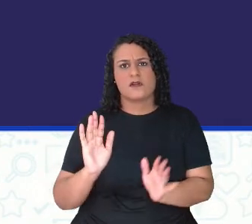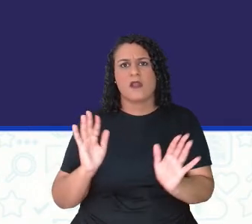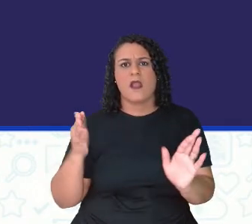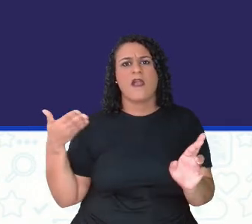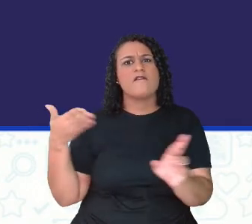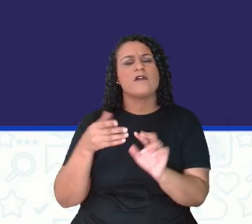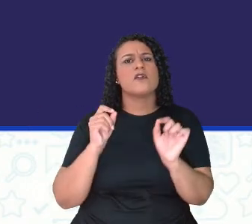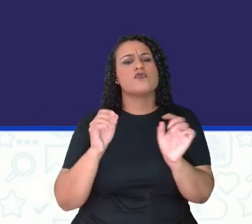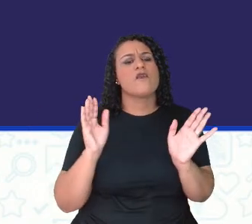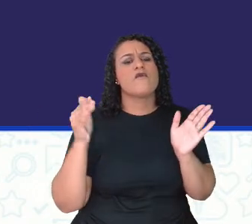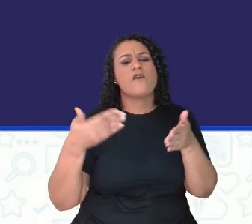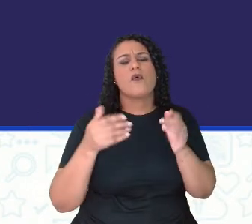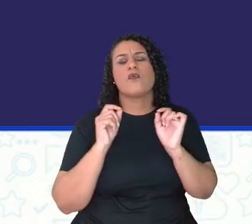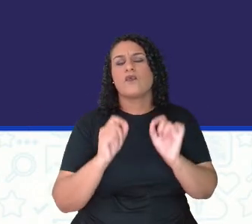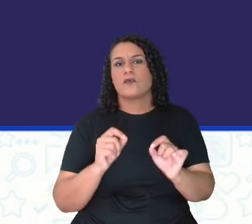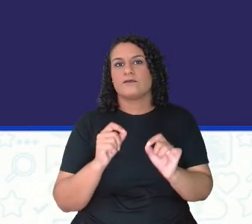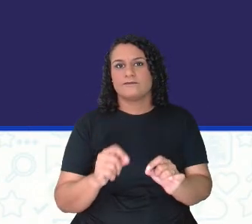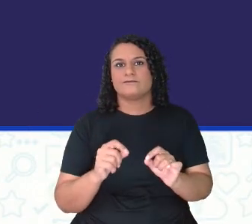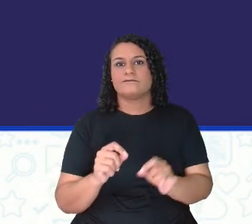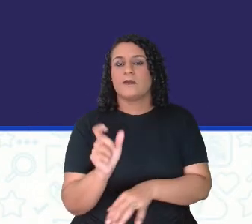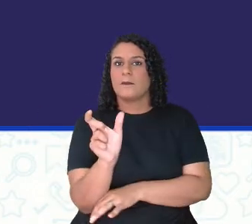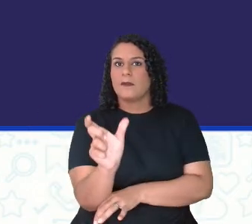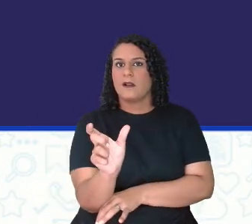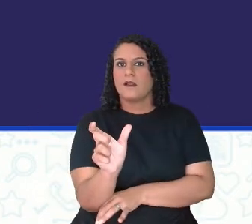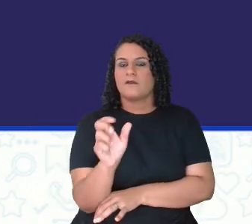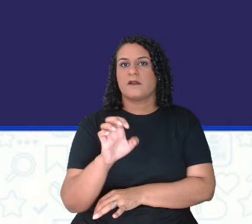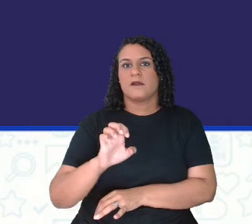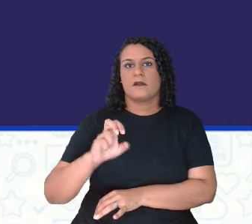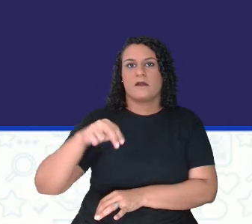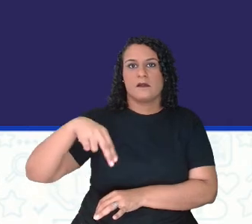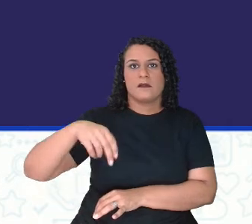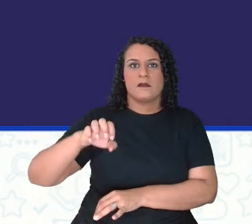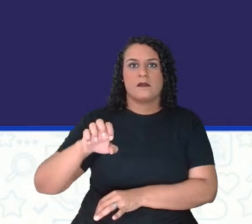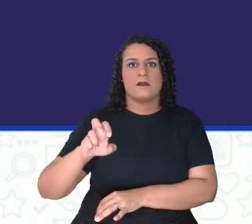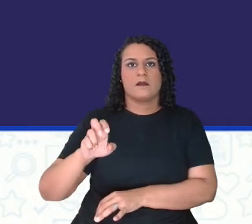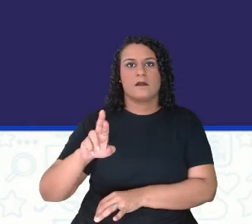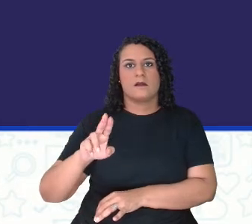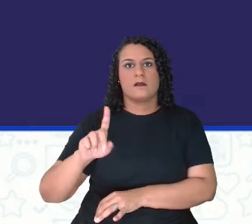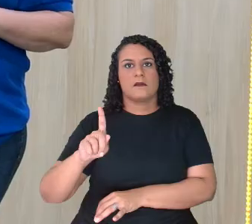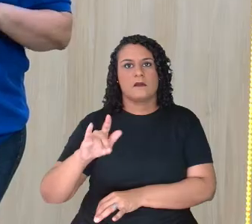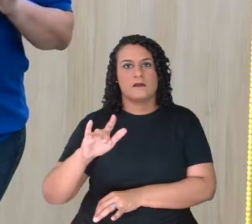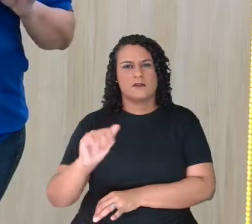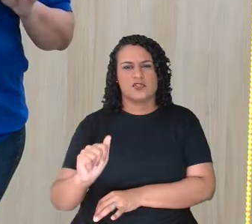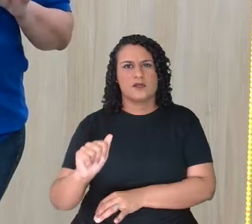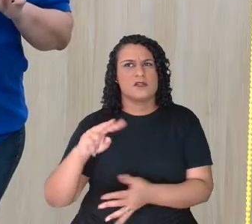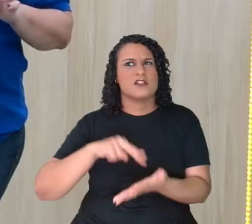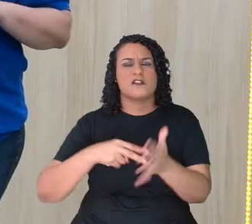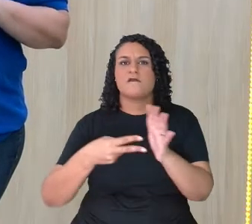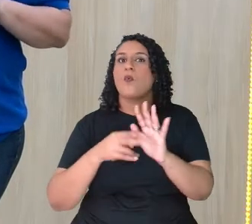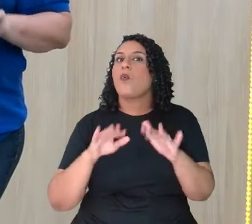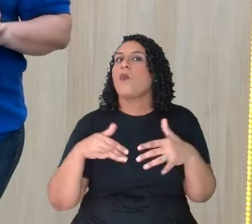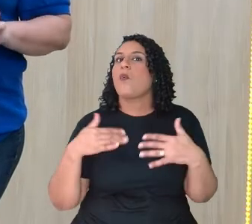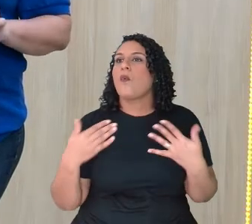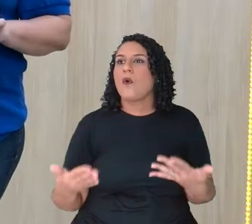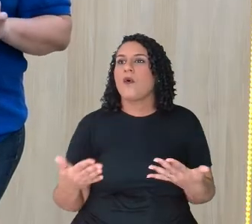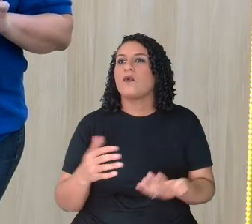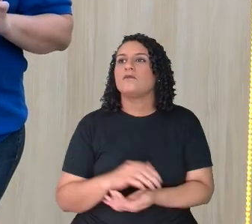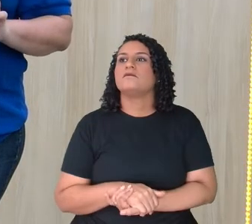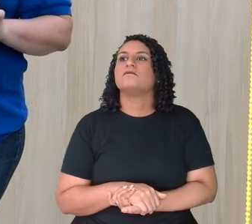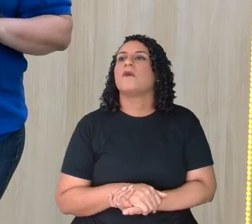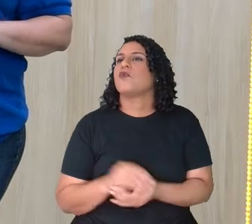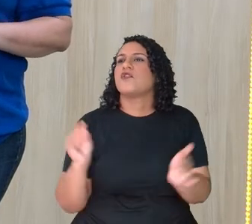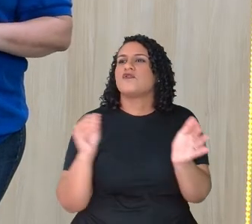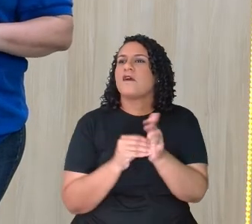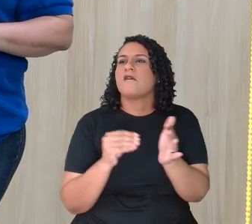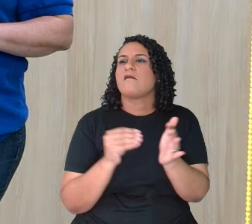referência dela, não é? Essa palavra, energia, qual o sentido quando vemos aí, né? Não deixe